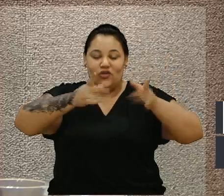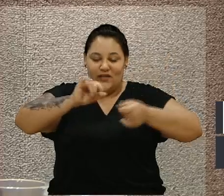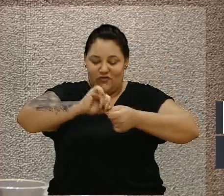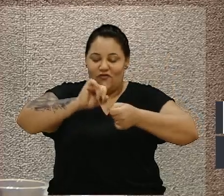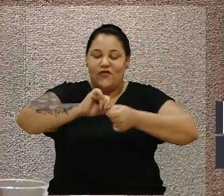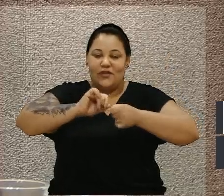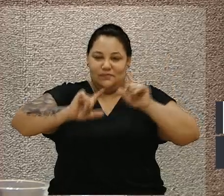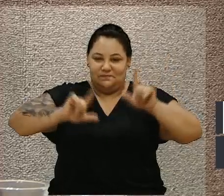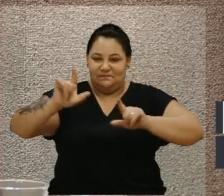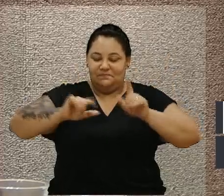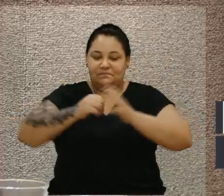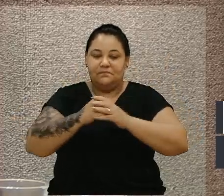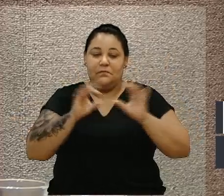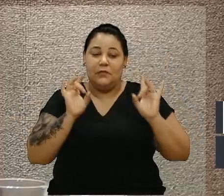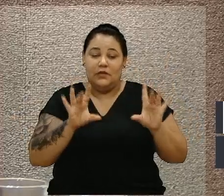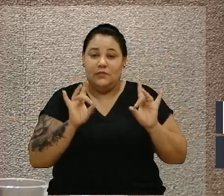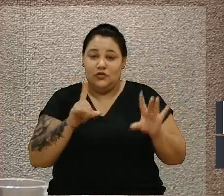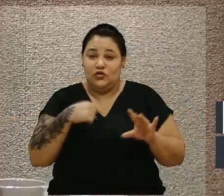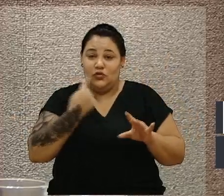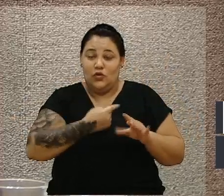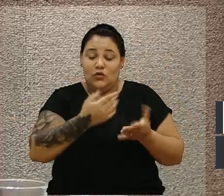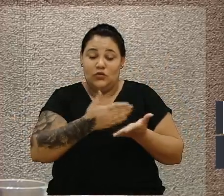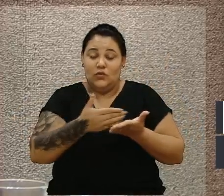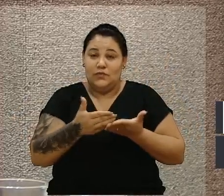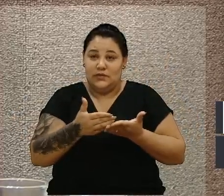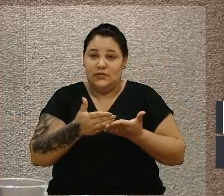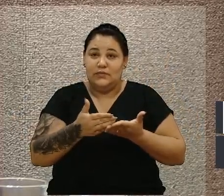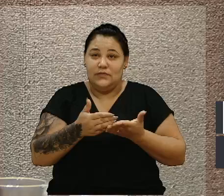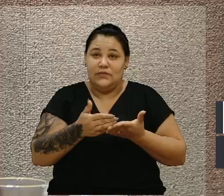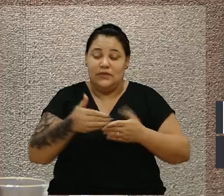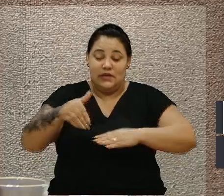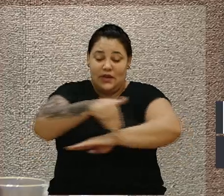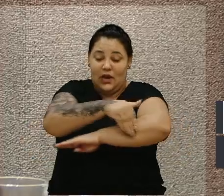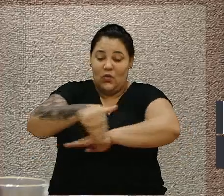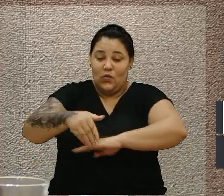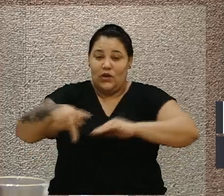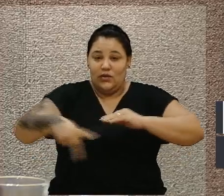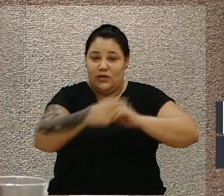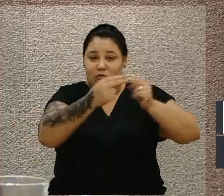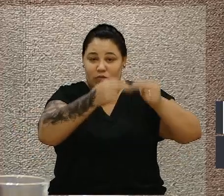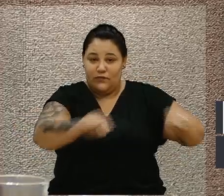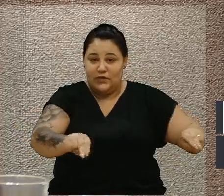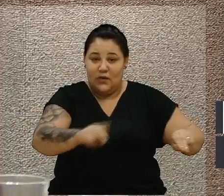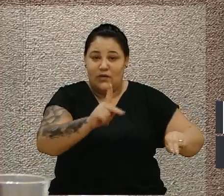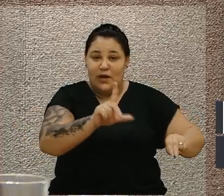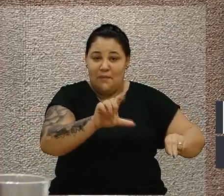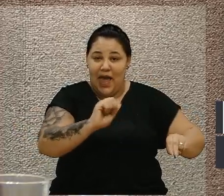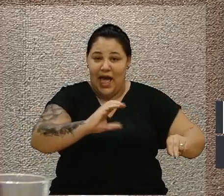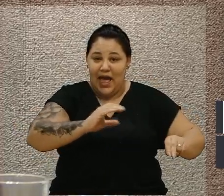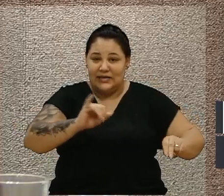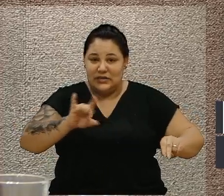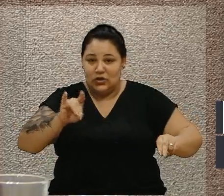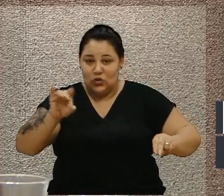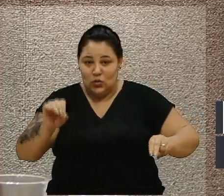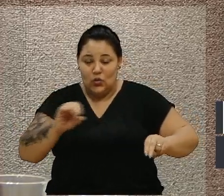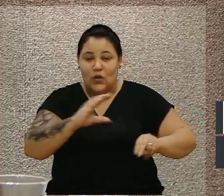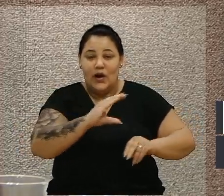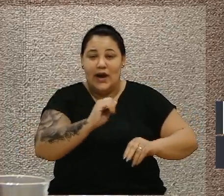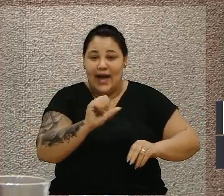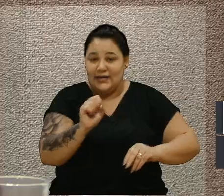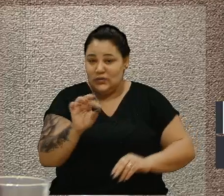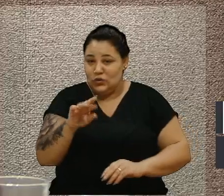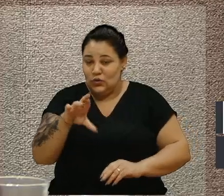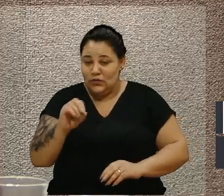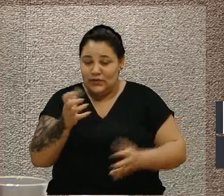Carnaval. Especialmente quando nós inauguramos a Plácido de Castro, e aqui o meu agradecimento ao Nesplo, à